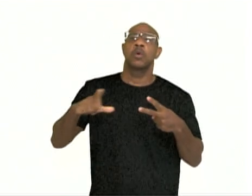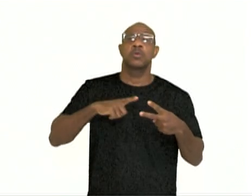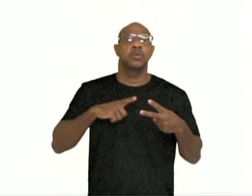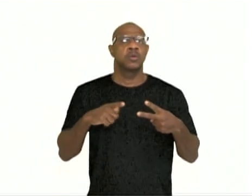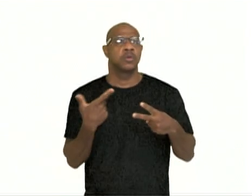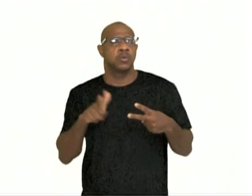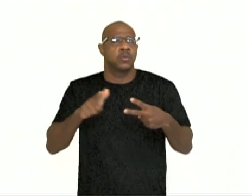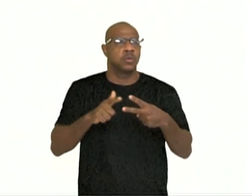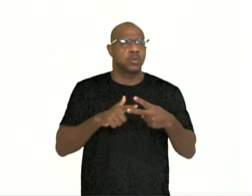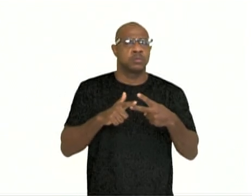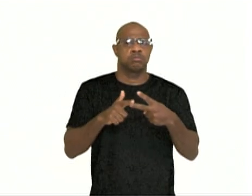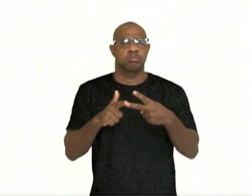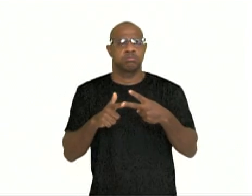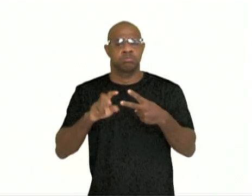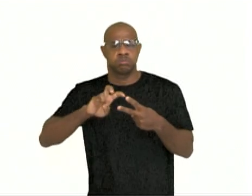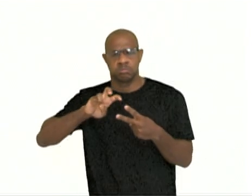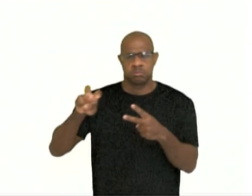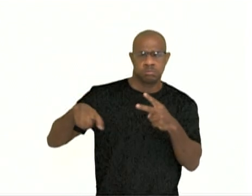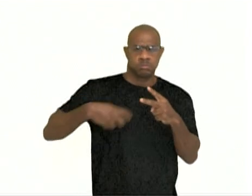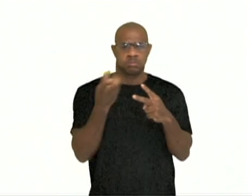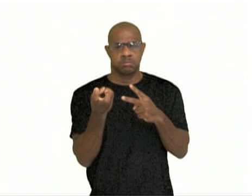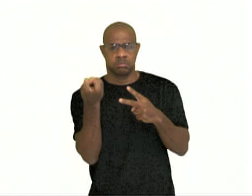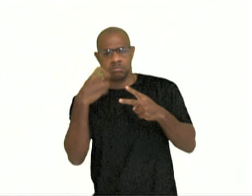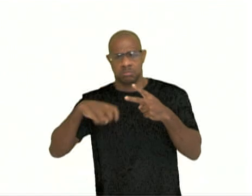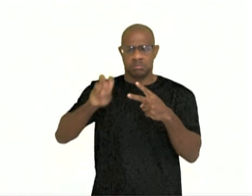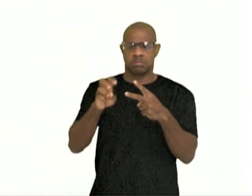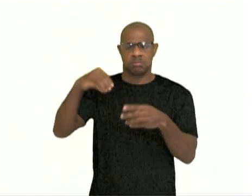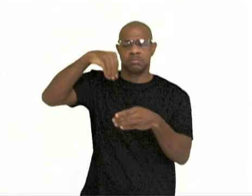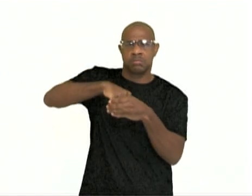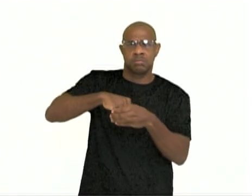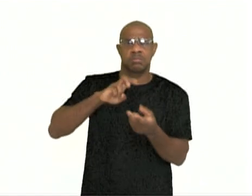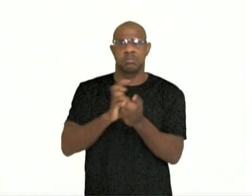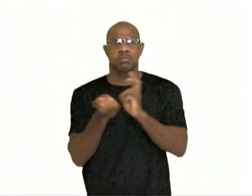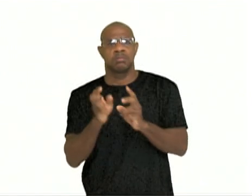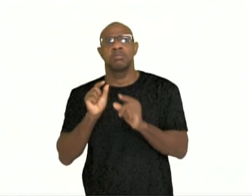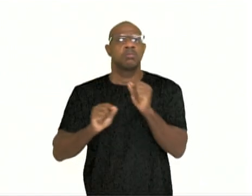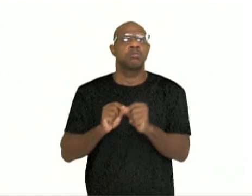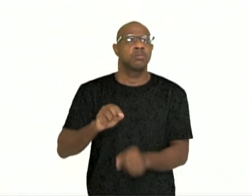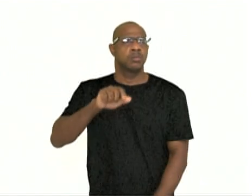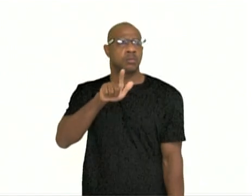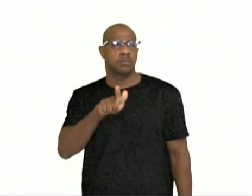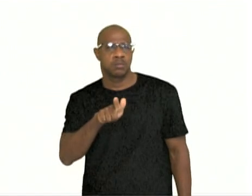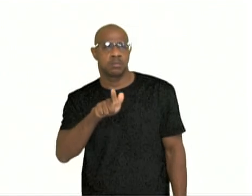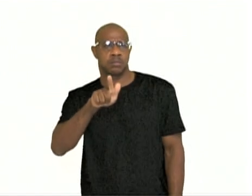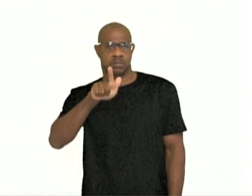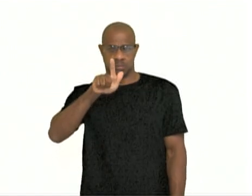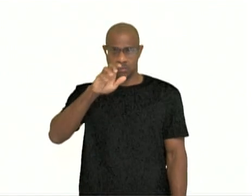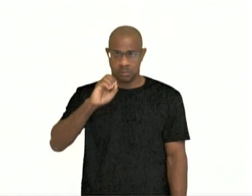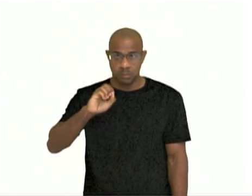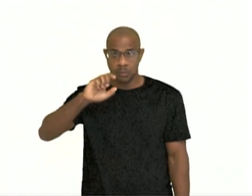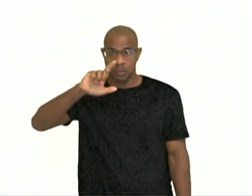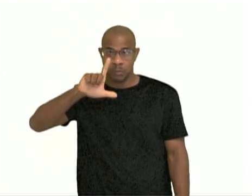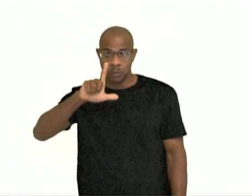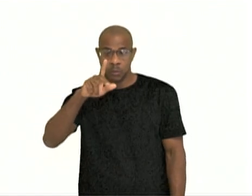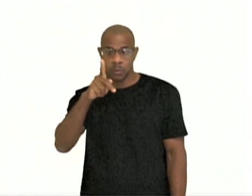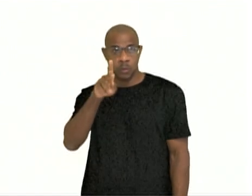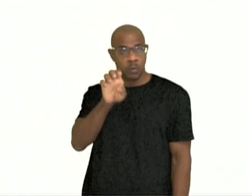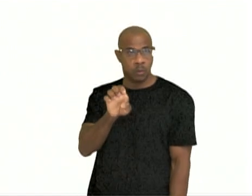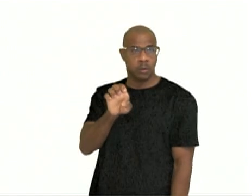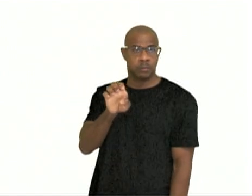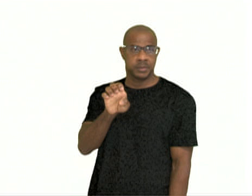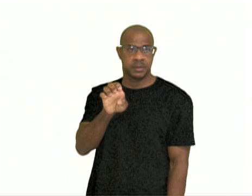quantos outros golpes a gente pode pensar assim que existem na capoeira? Será que eu posso combinar